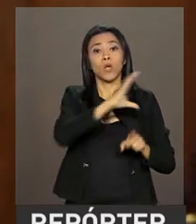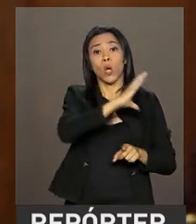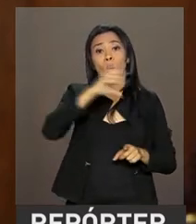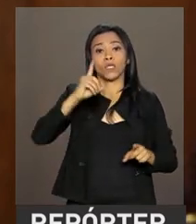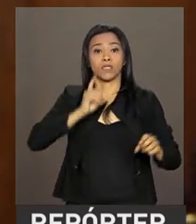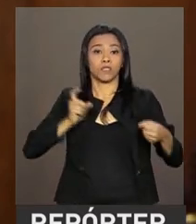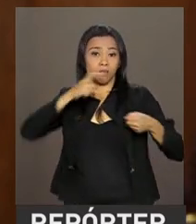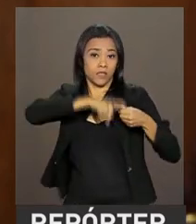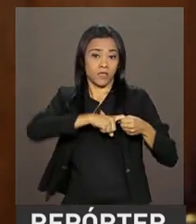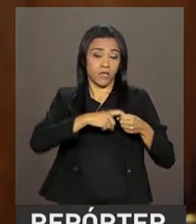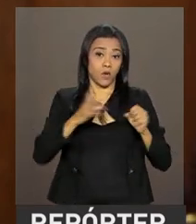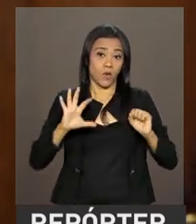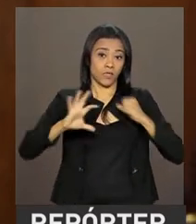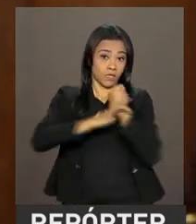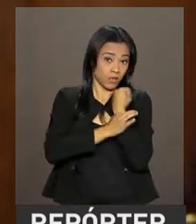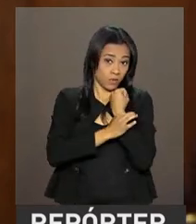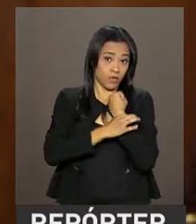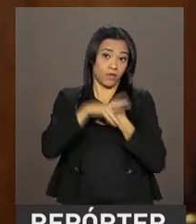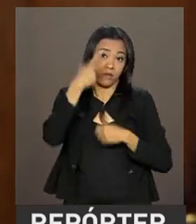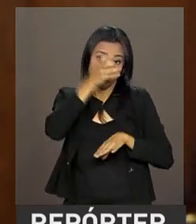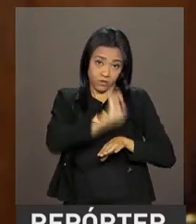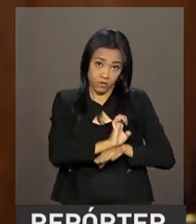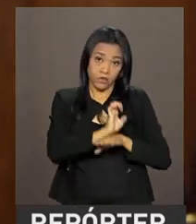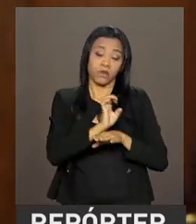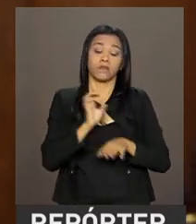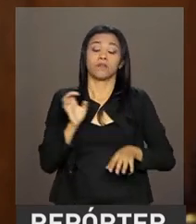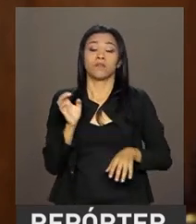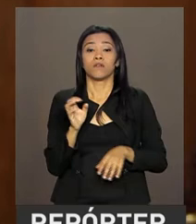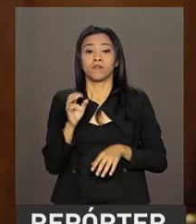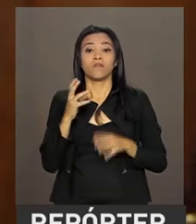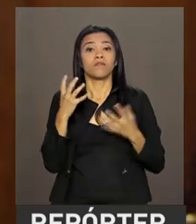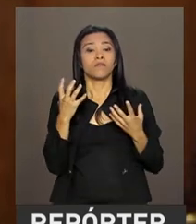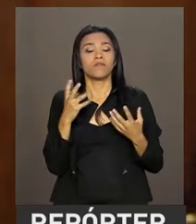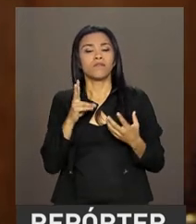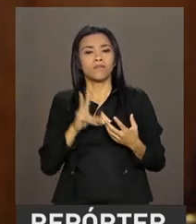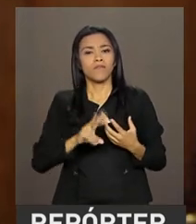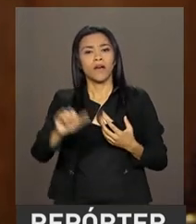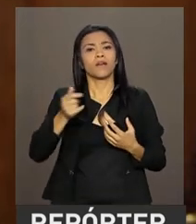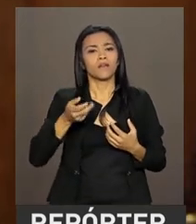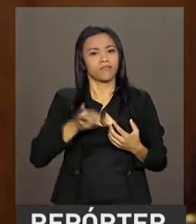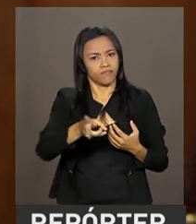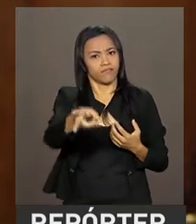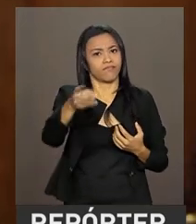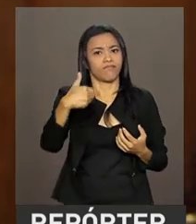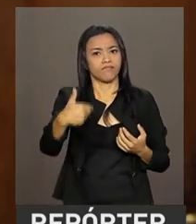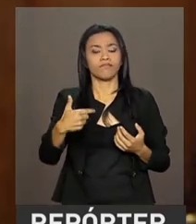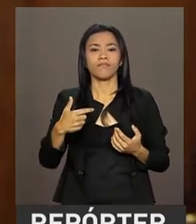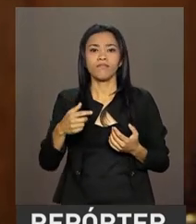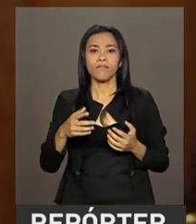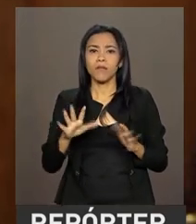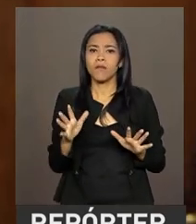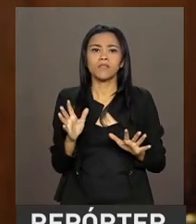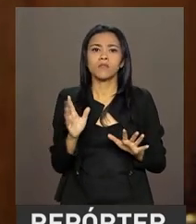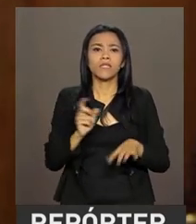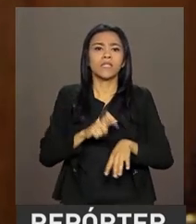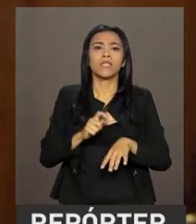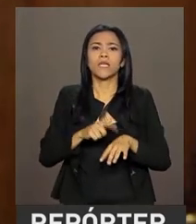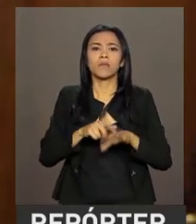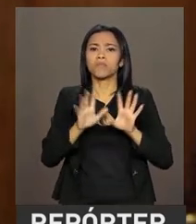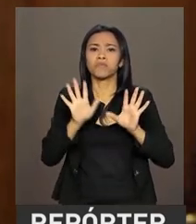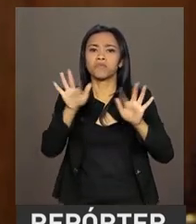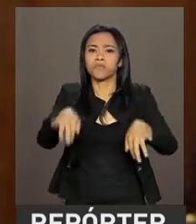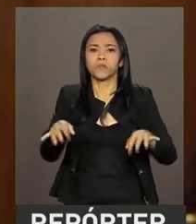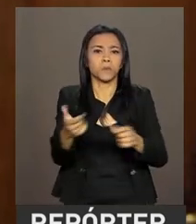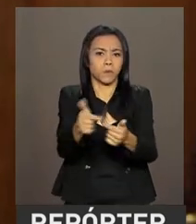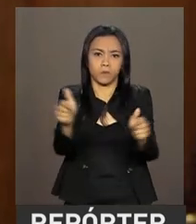pública ssp operação de cerco deve perder a sua finalidade porém não existe um tempo determinado para